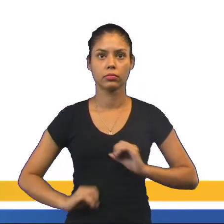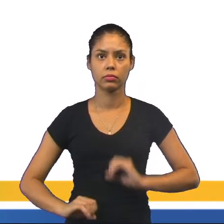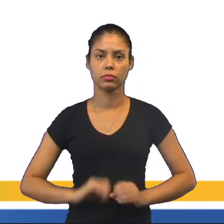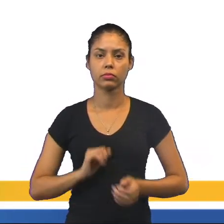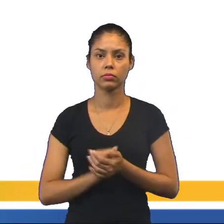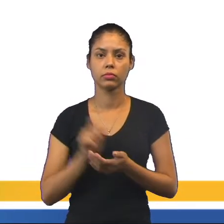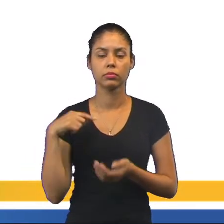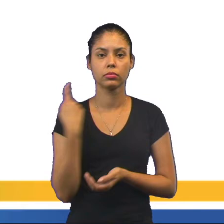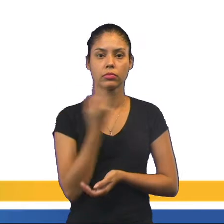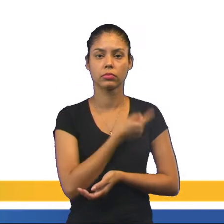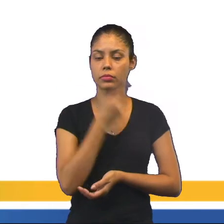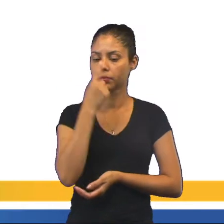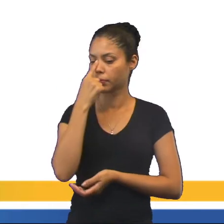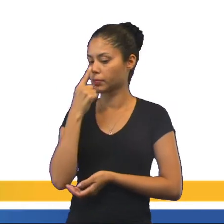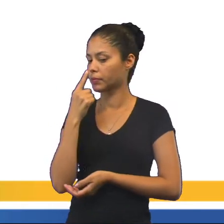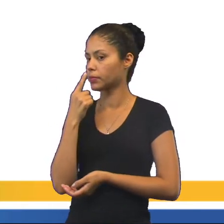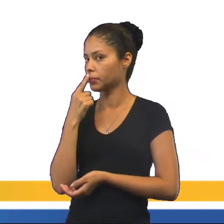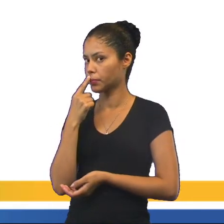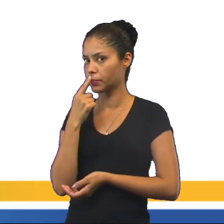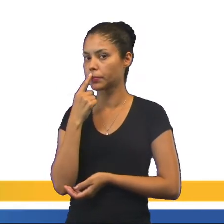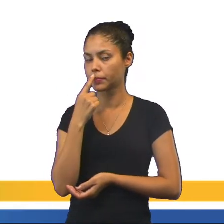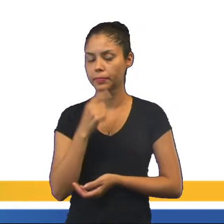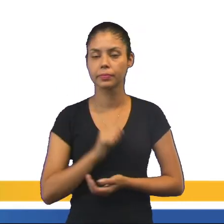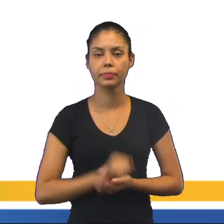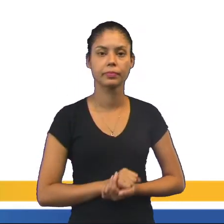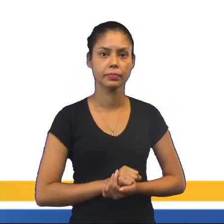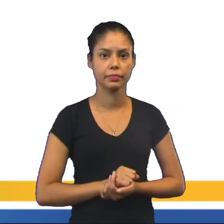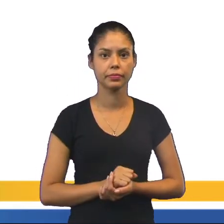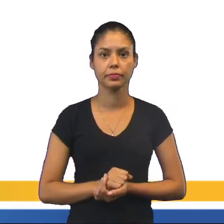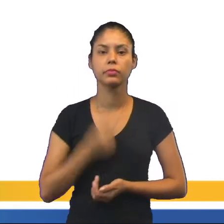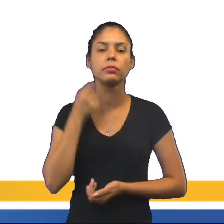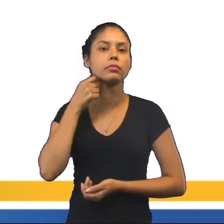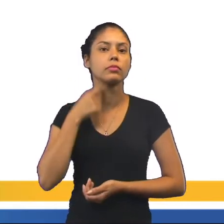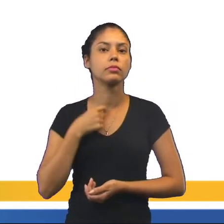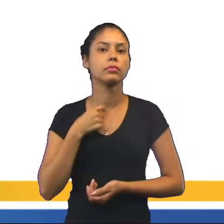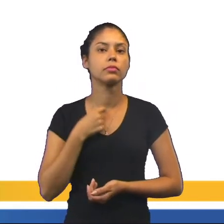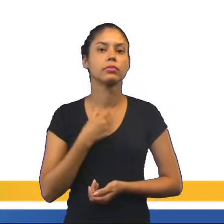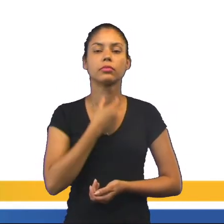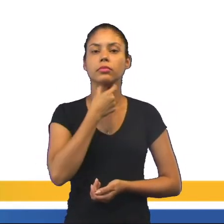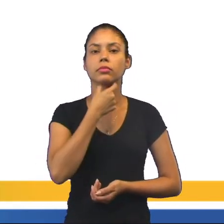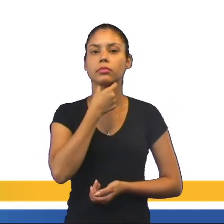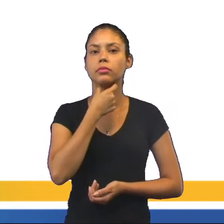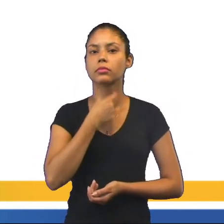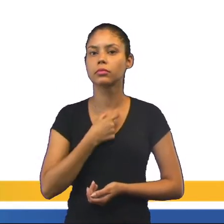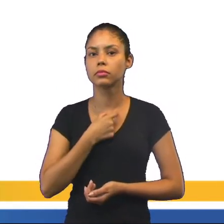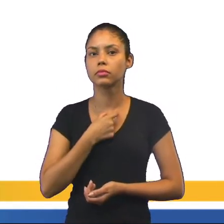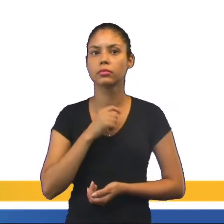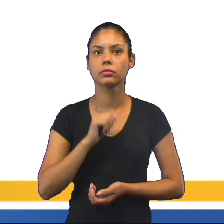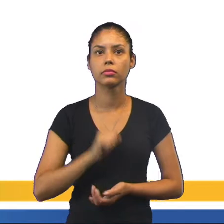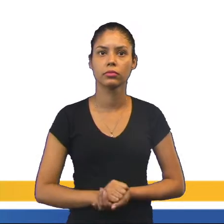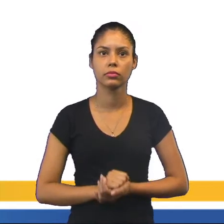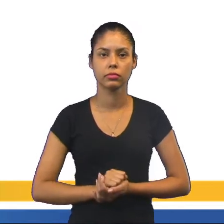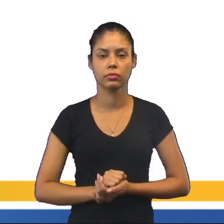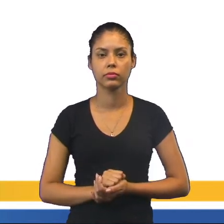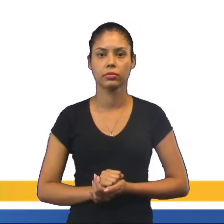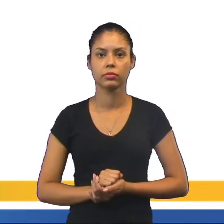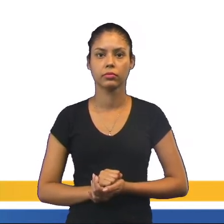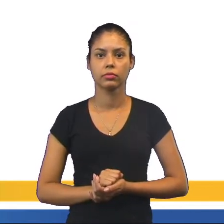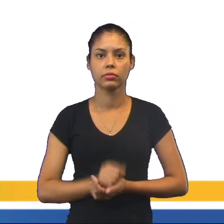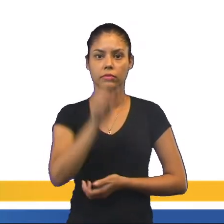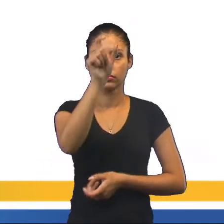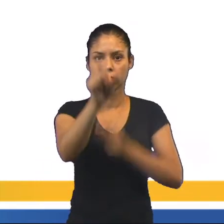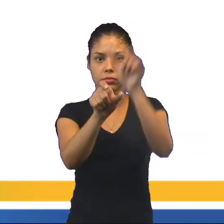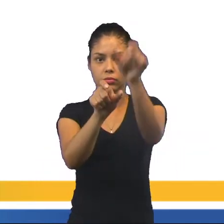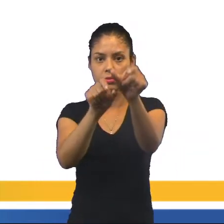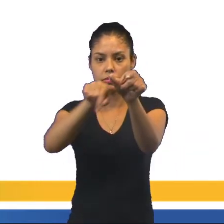as nossas fossas nasais, né, as cavidades nasais, a faringe, temos aí a laringe, a